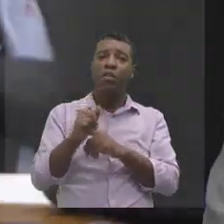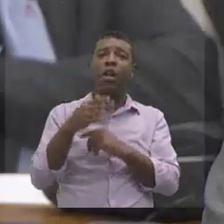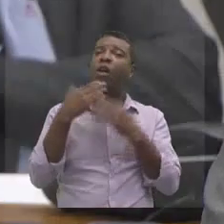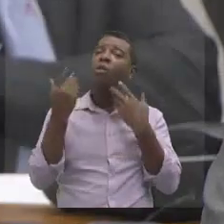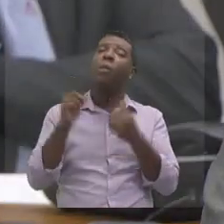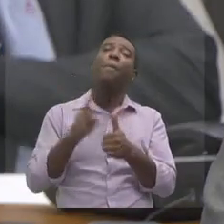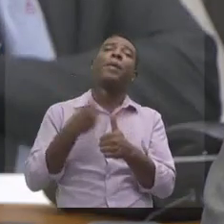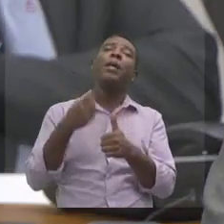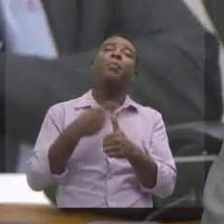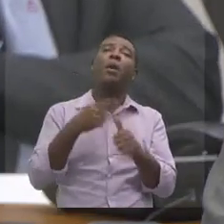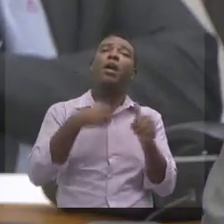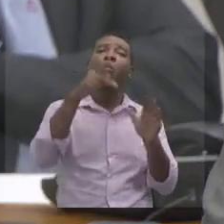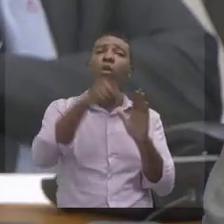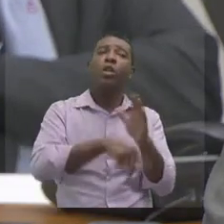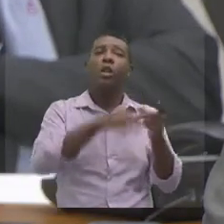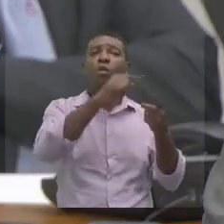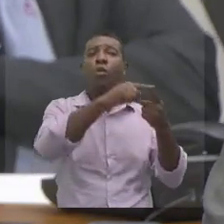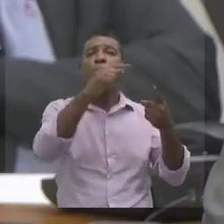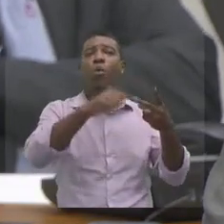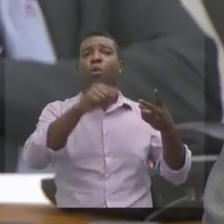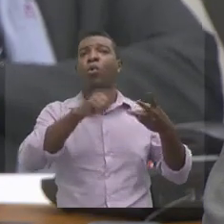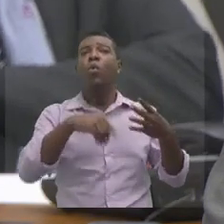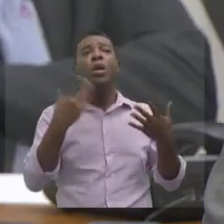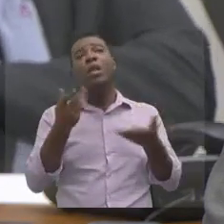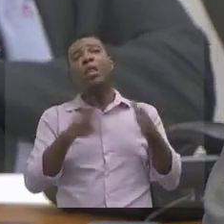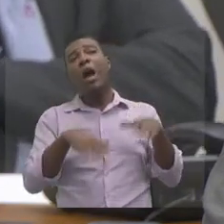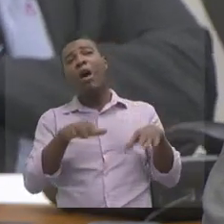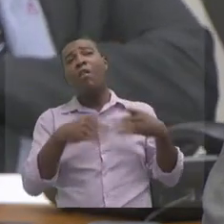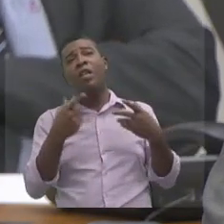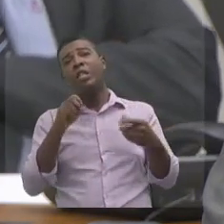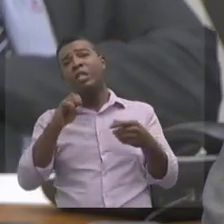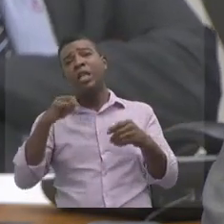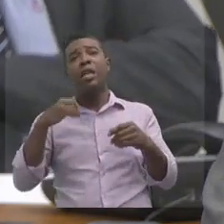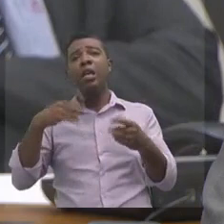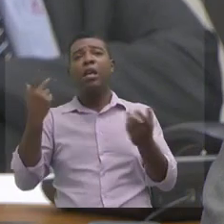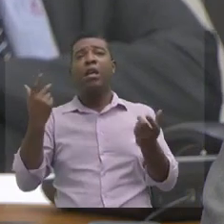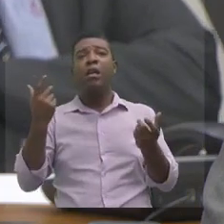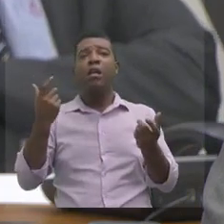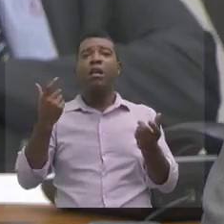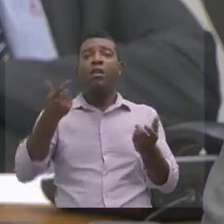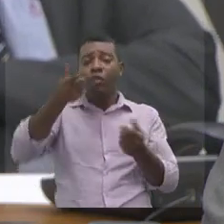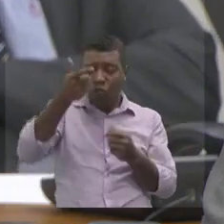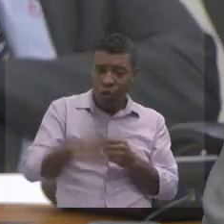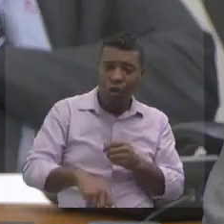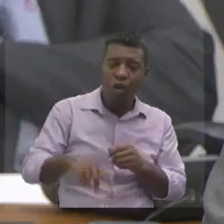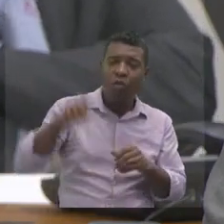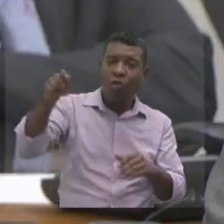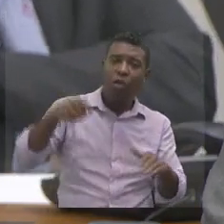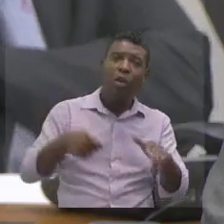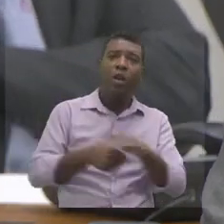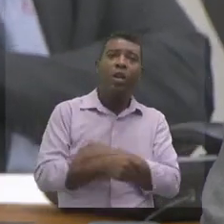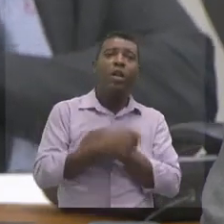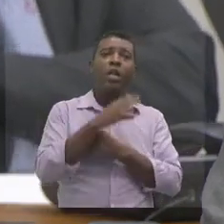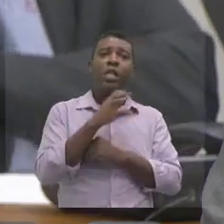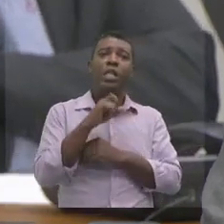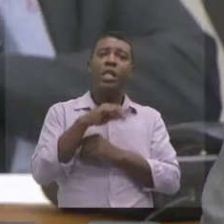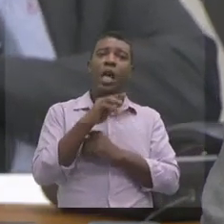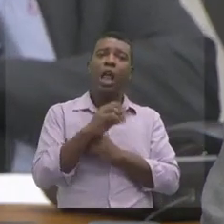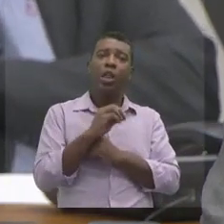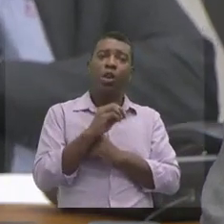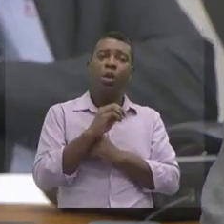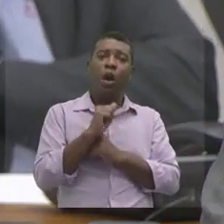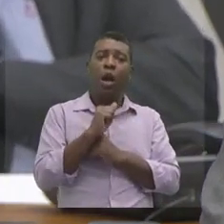poderão ser o destino de investimentos em eventual renovação da concessão da ferrovia centro Atlântico ou da